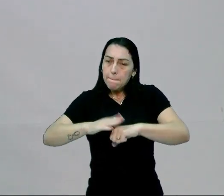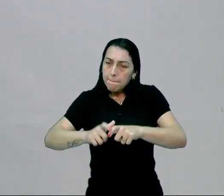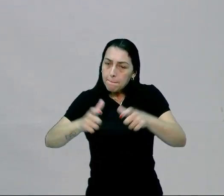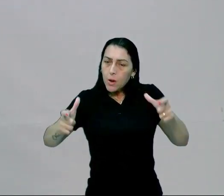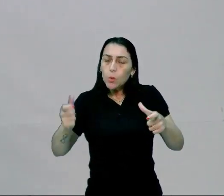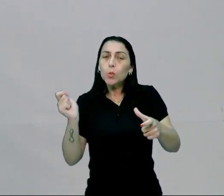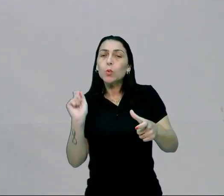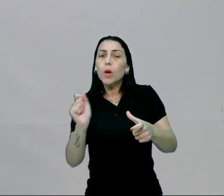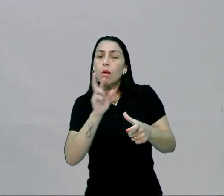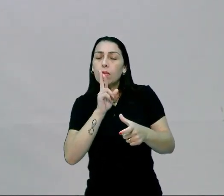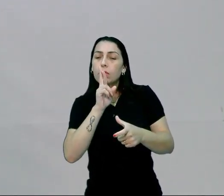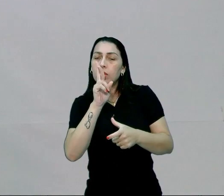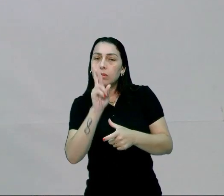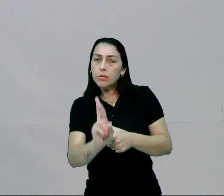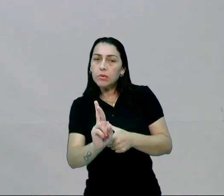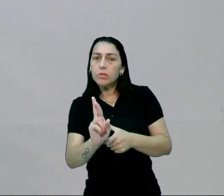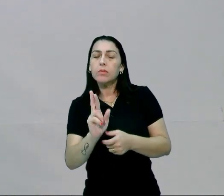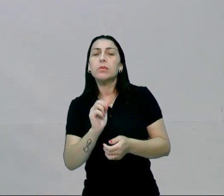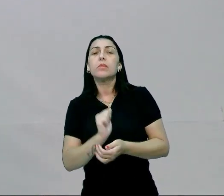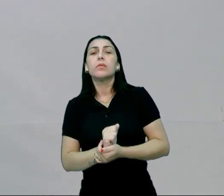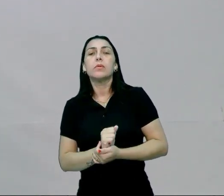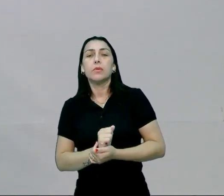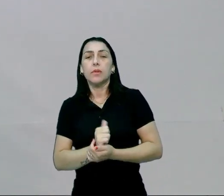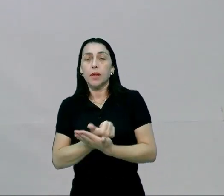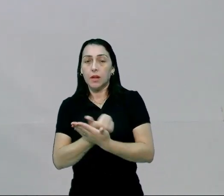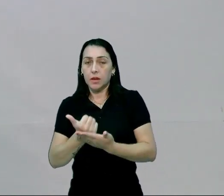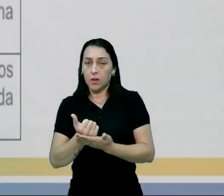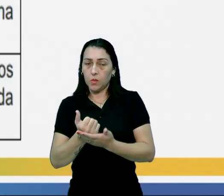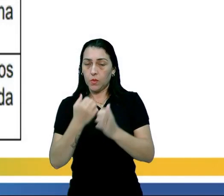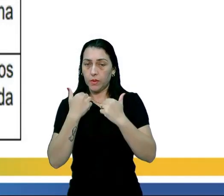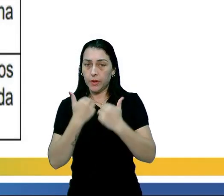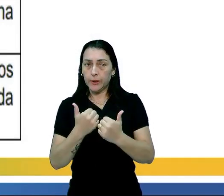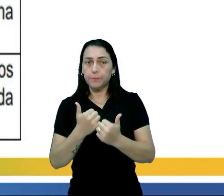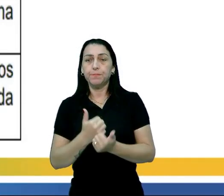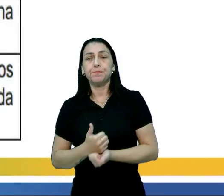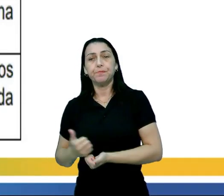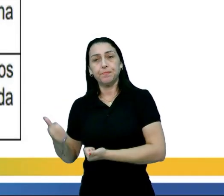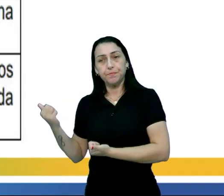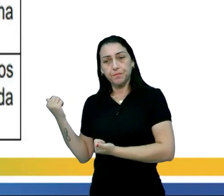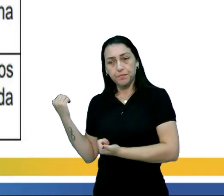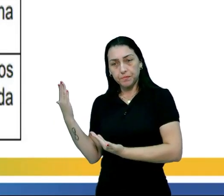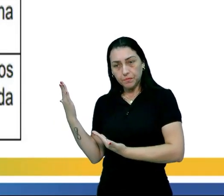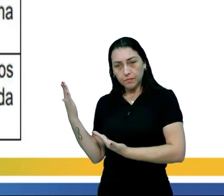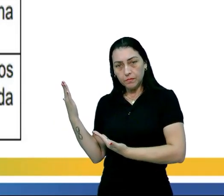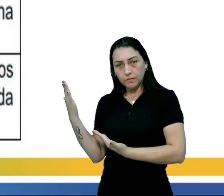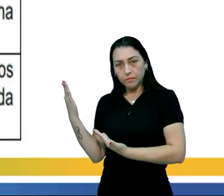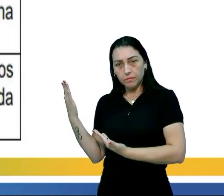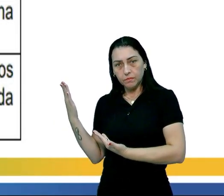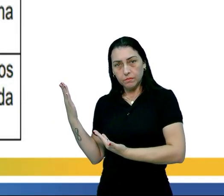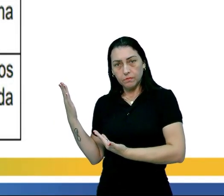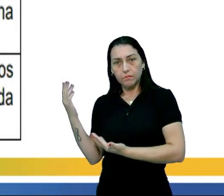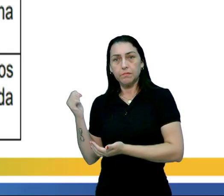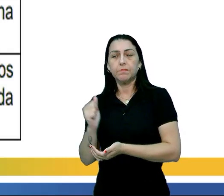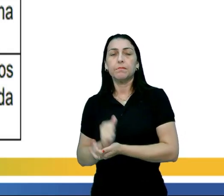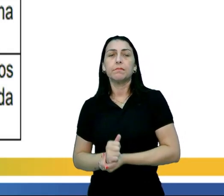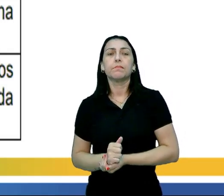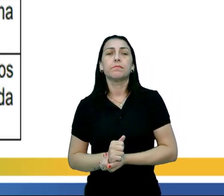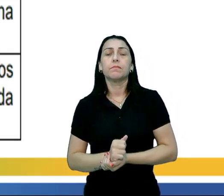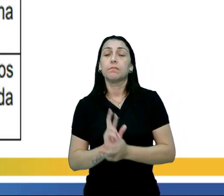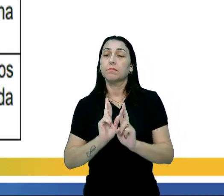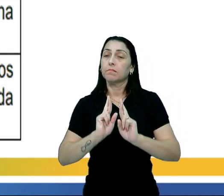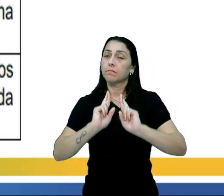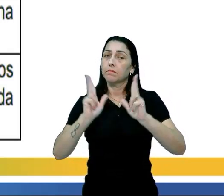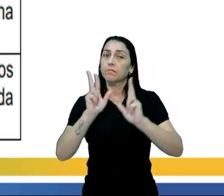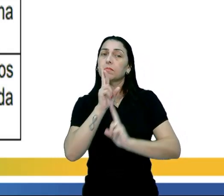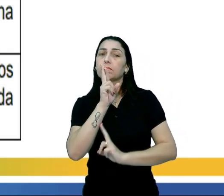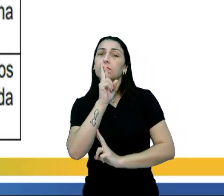que apenas o resultado daquela ação, tudo bem? Compreendido? Além disso, a gente já faz esse diferenciamento,